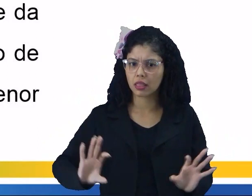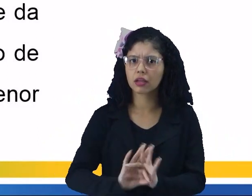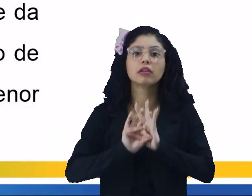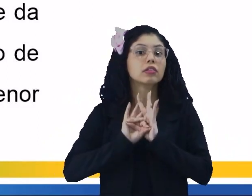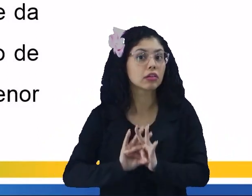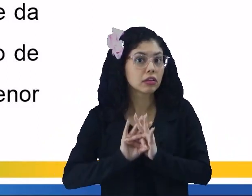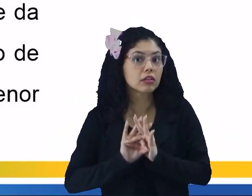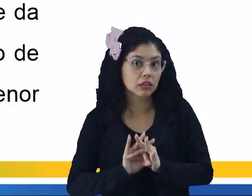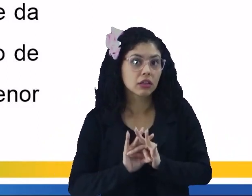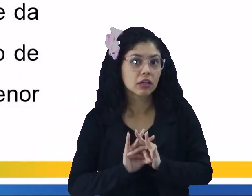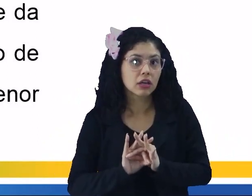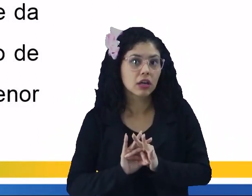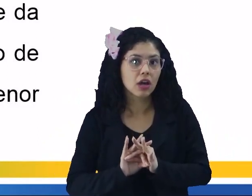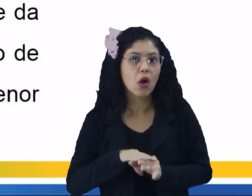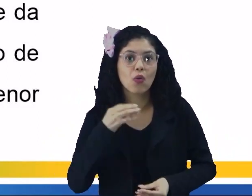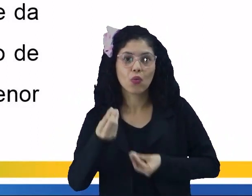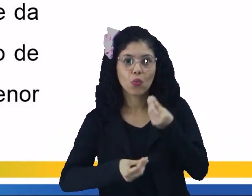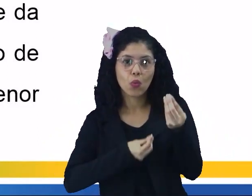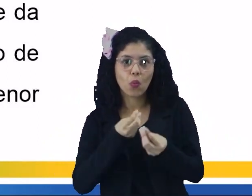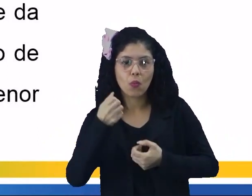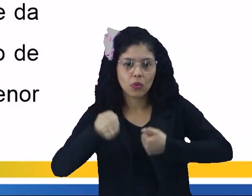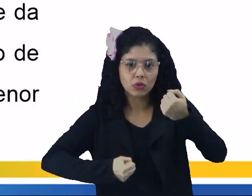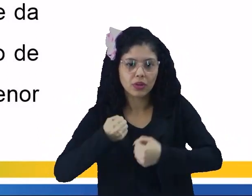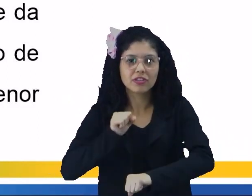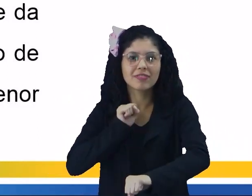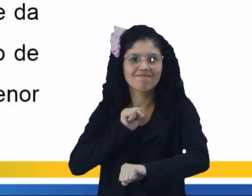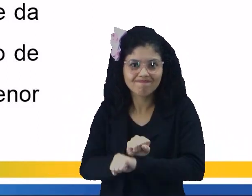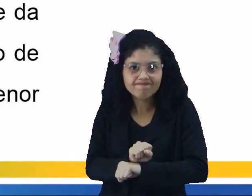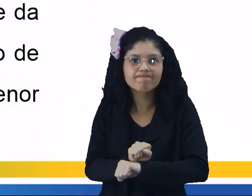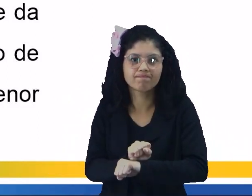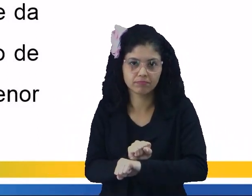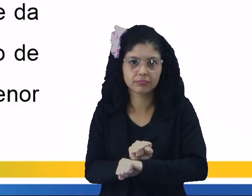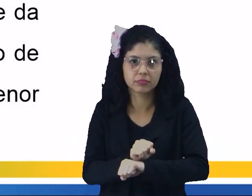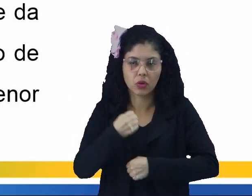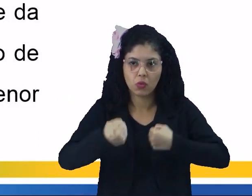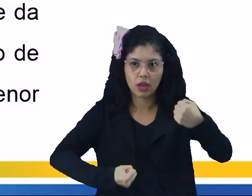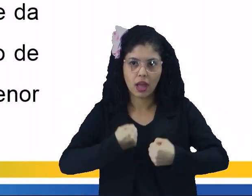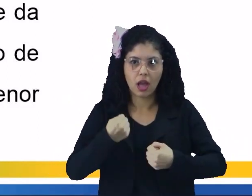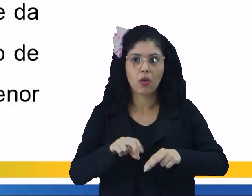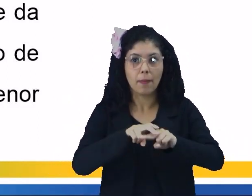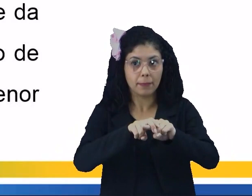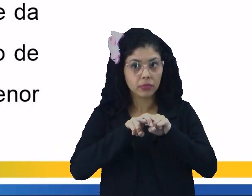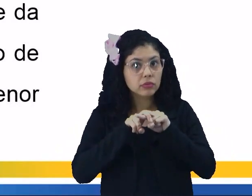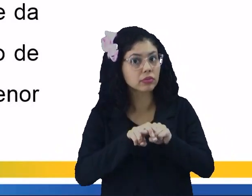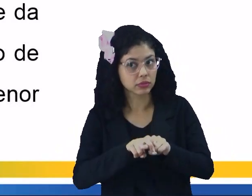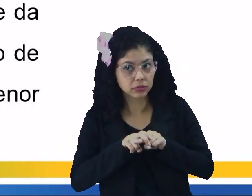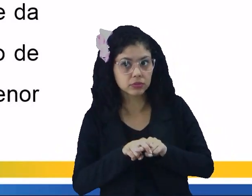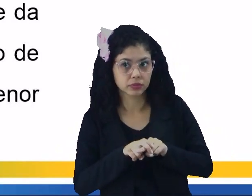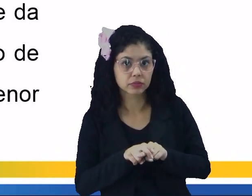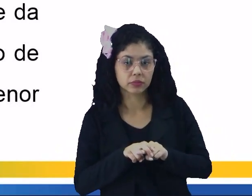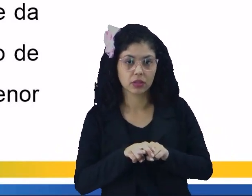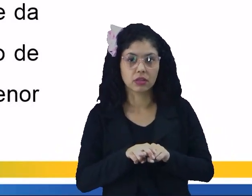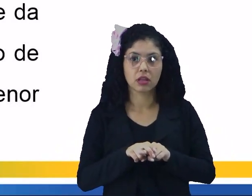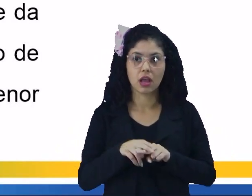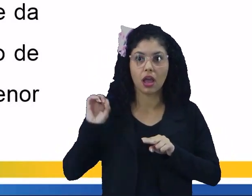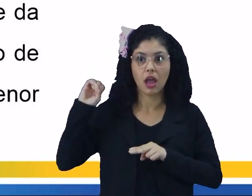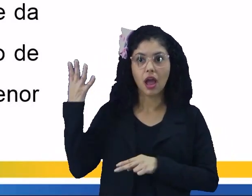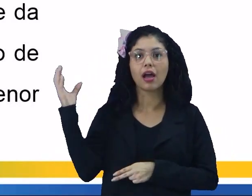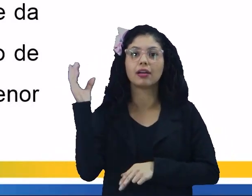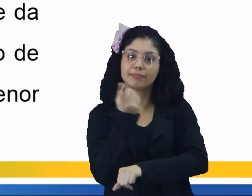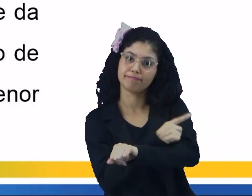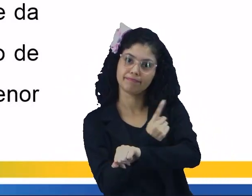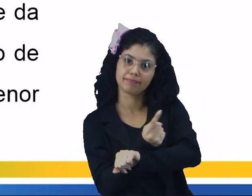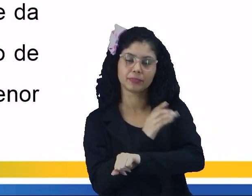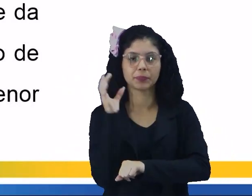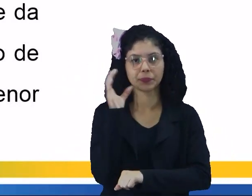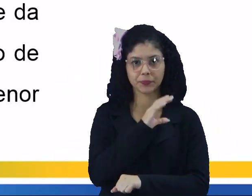ligado à intensidade da força de frenagem e, portanto, à intensidade da aceleração